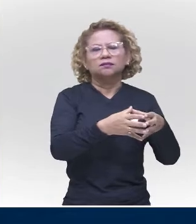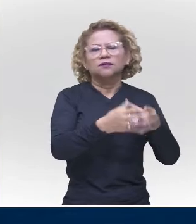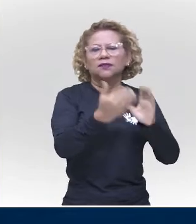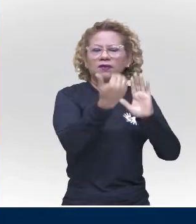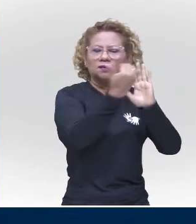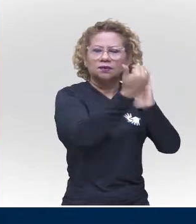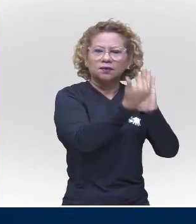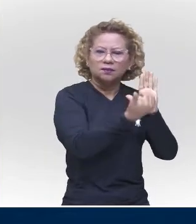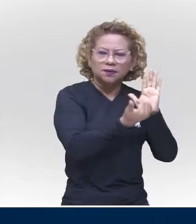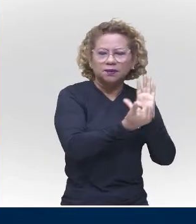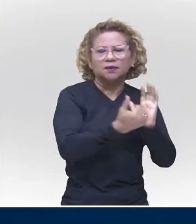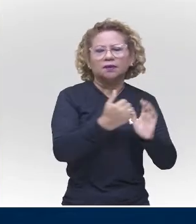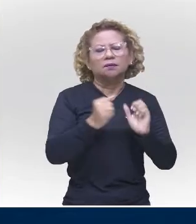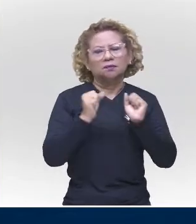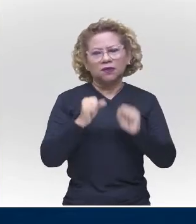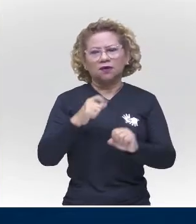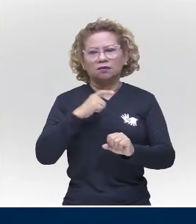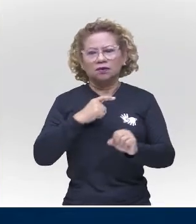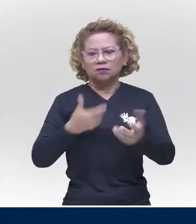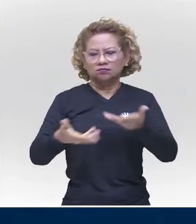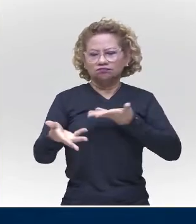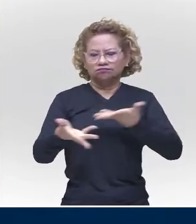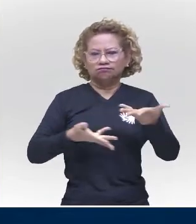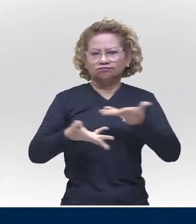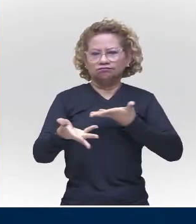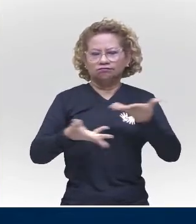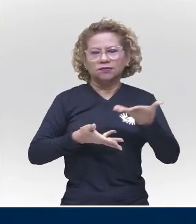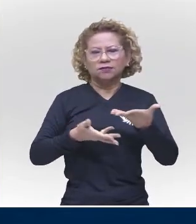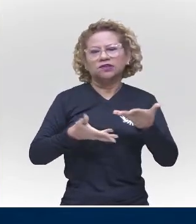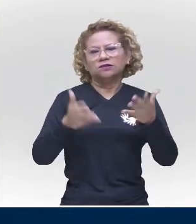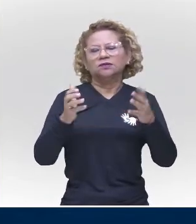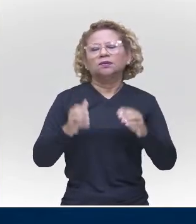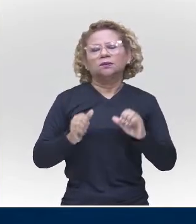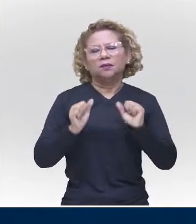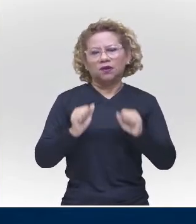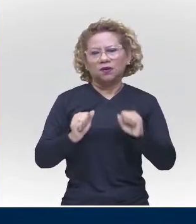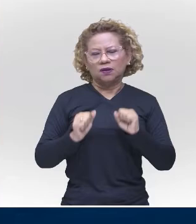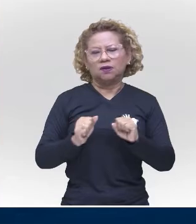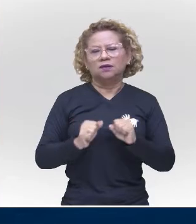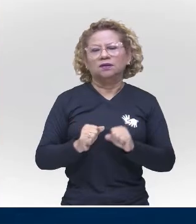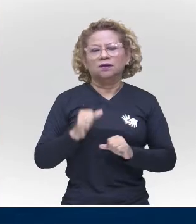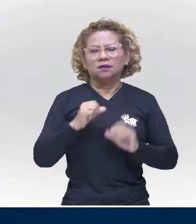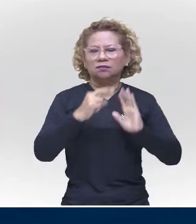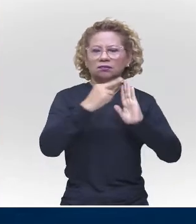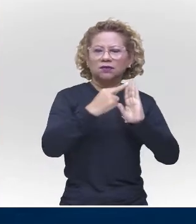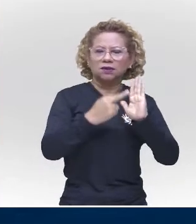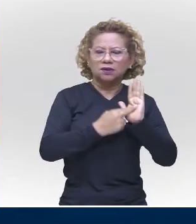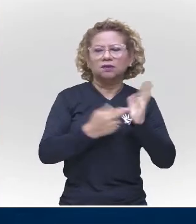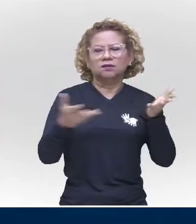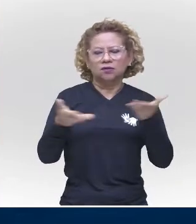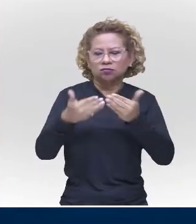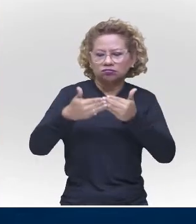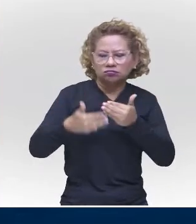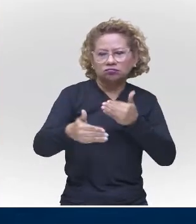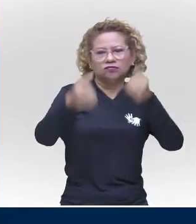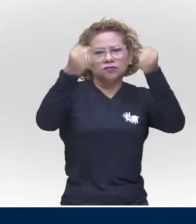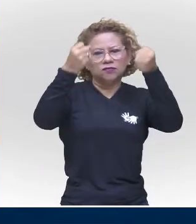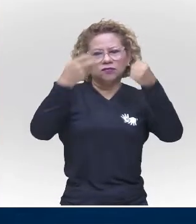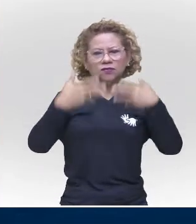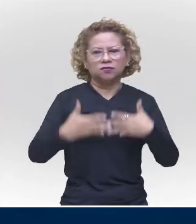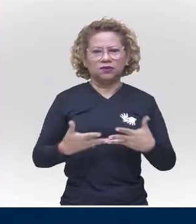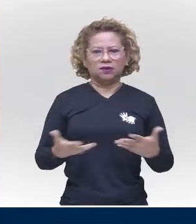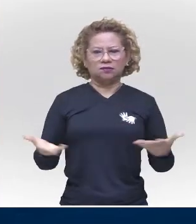ou sem interação dos atletas, que também está relacionado com a nossa aula de hoje,